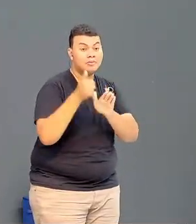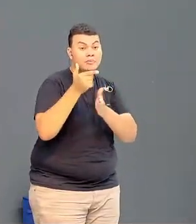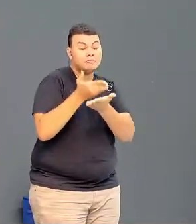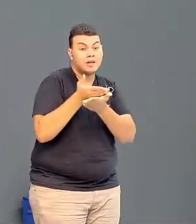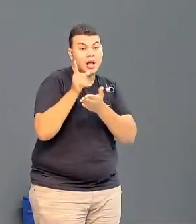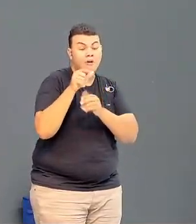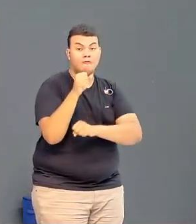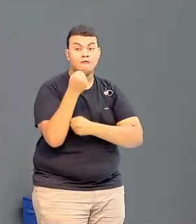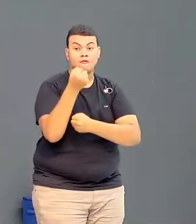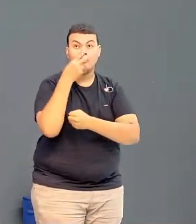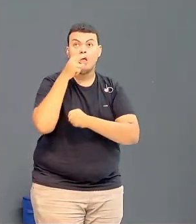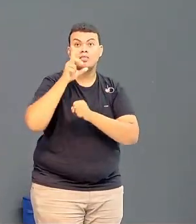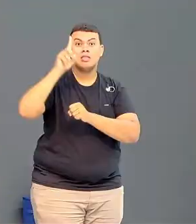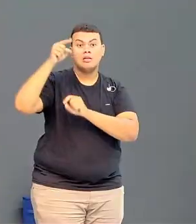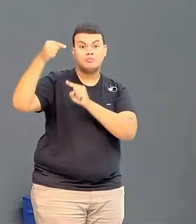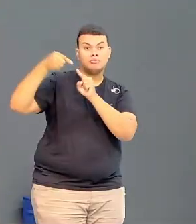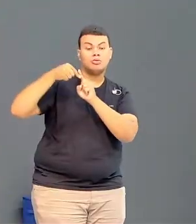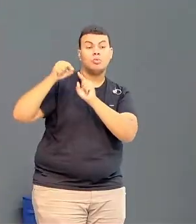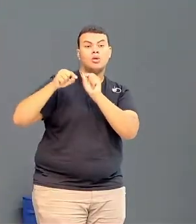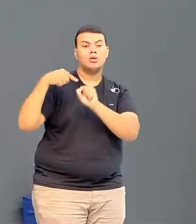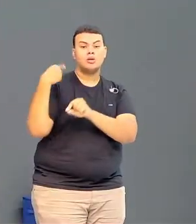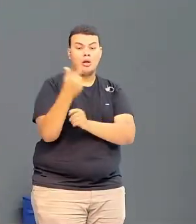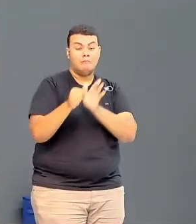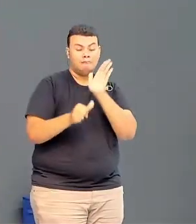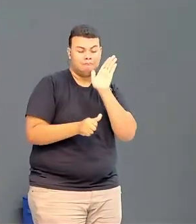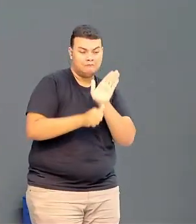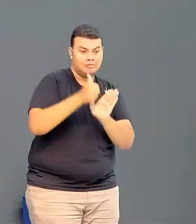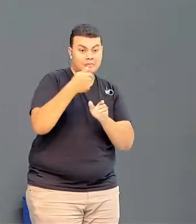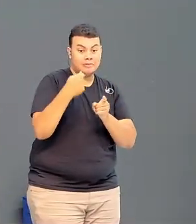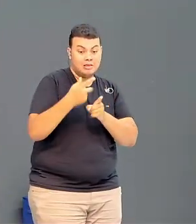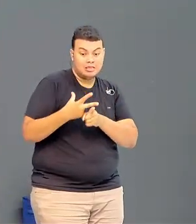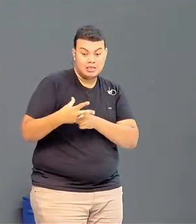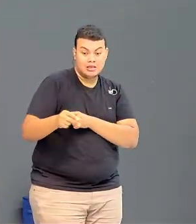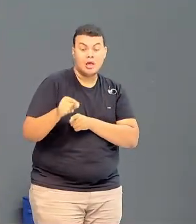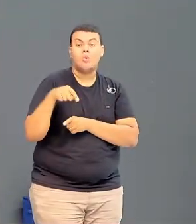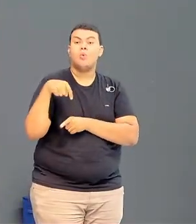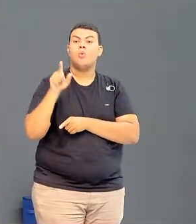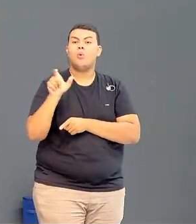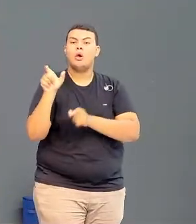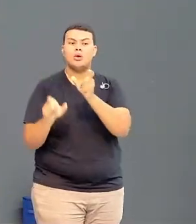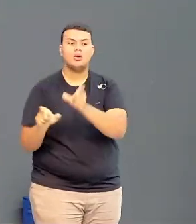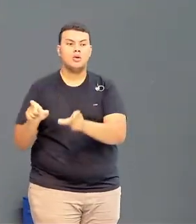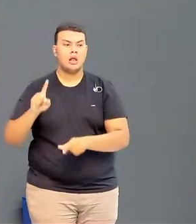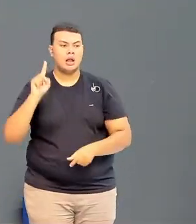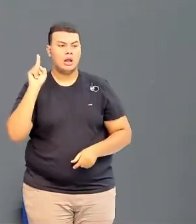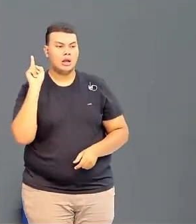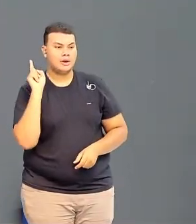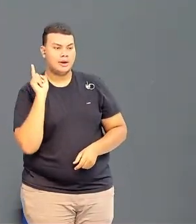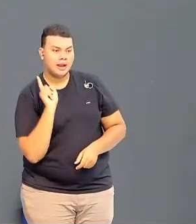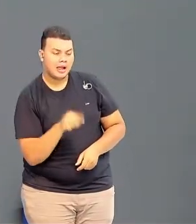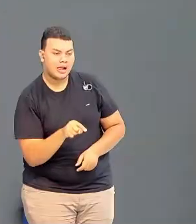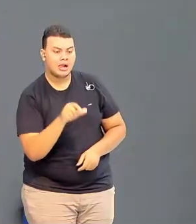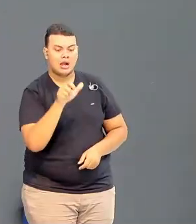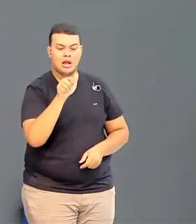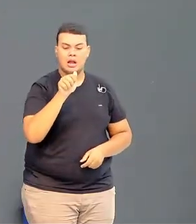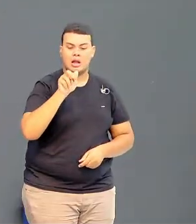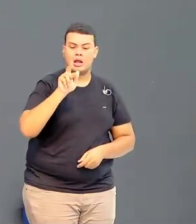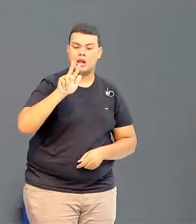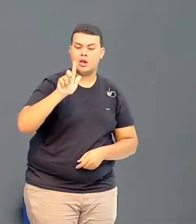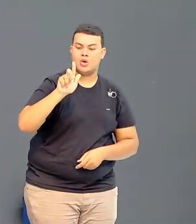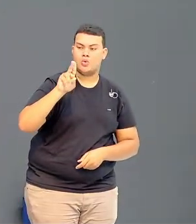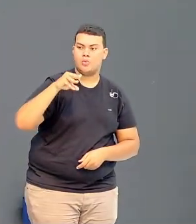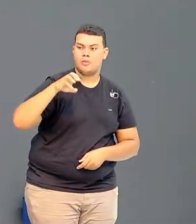destruir fortalezas, ele diz que a primeira coisa que a gente precisa destruir são os